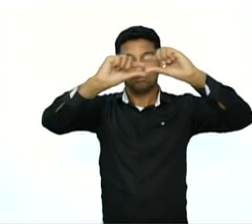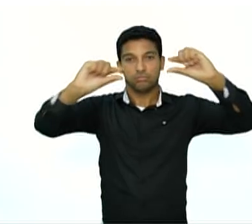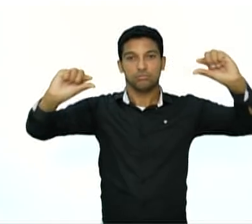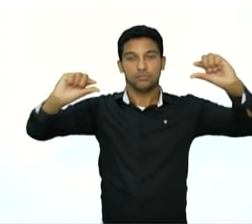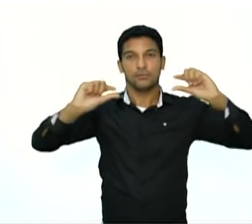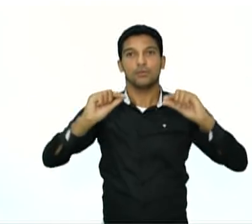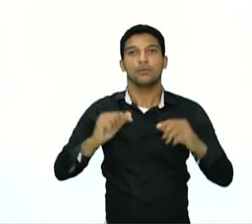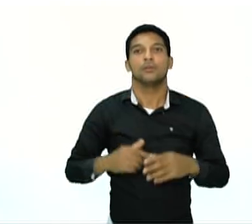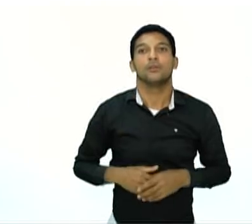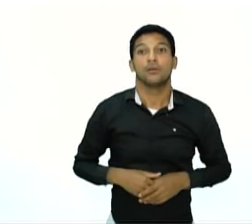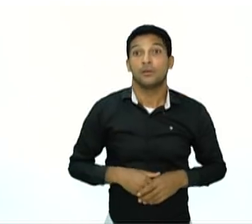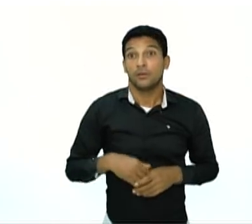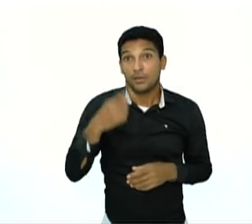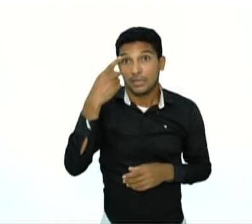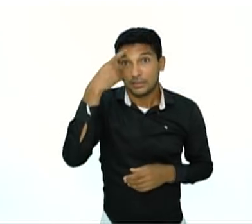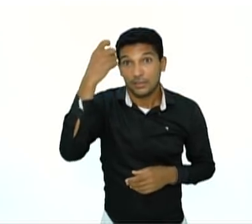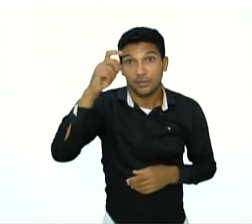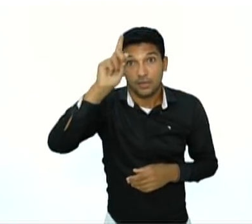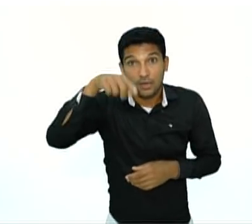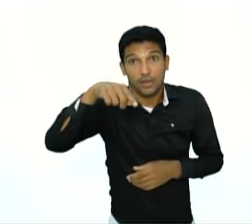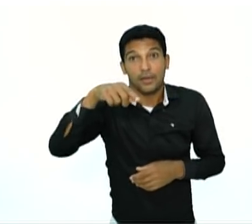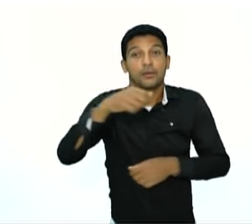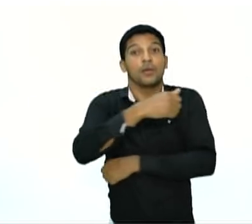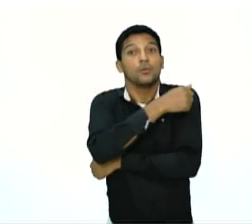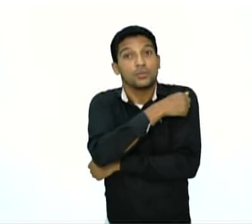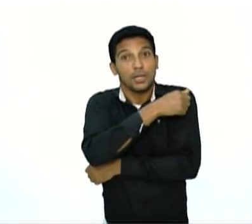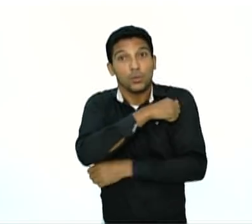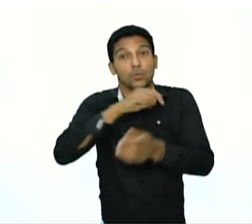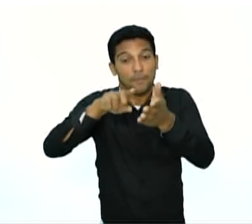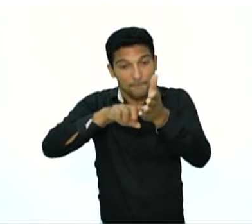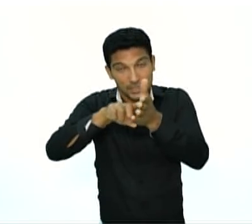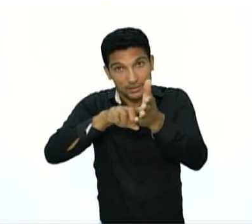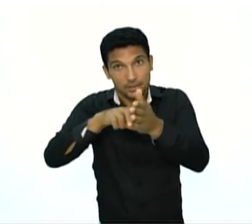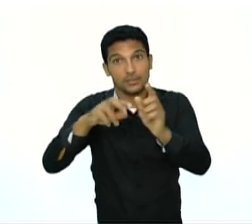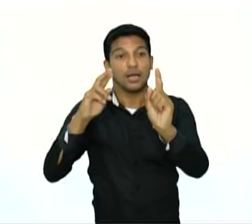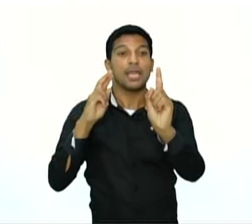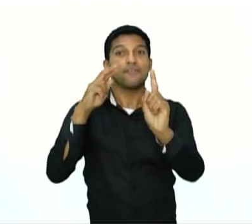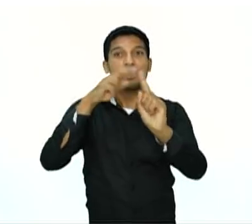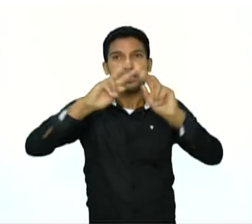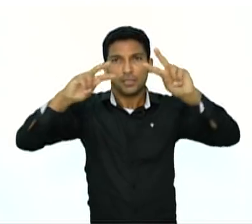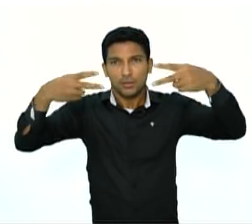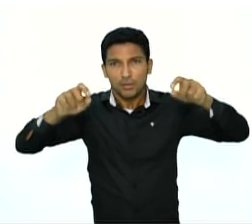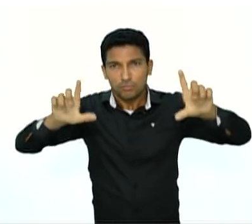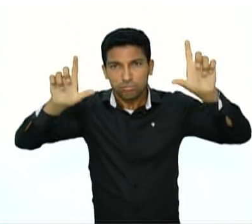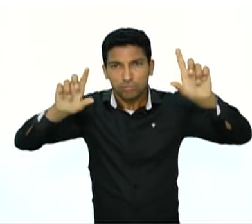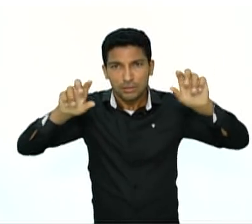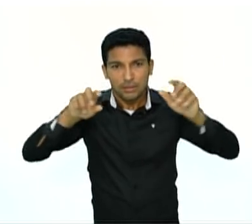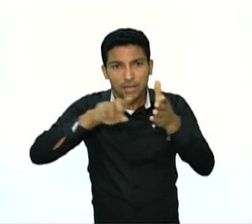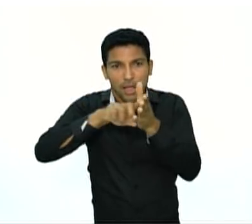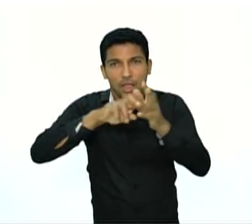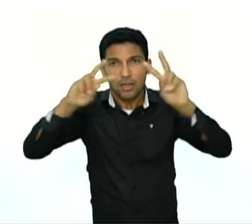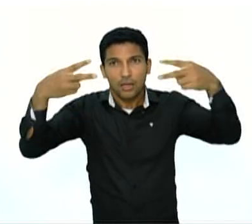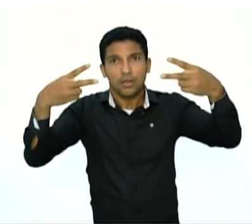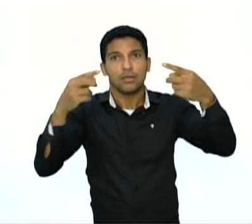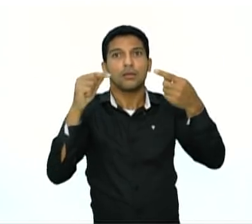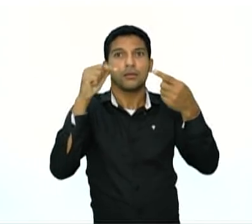dados. Reflita. Que relação é estabelecida entre a segunda oração e a primeira